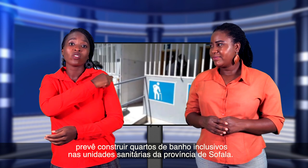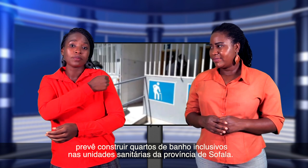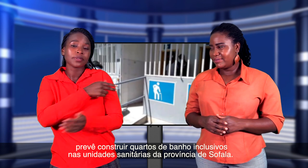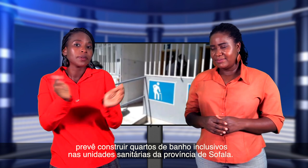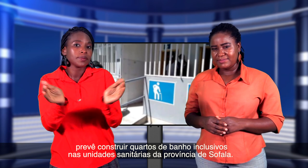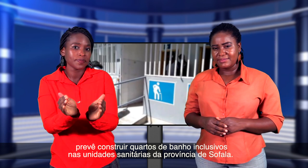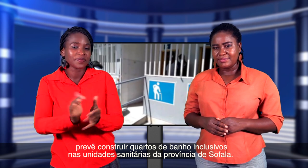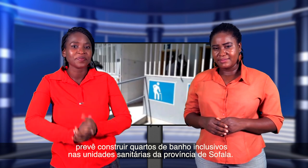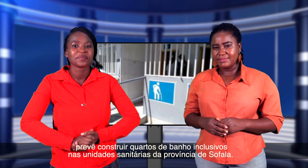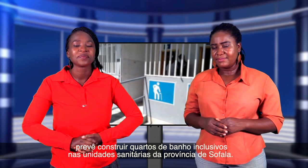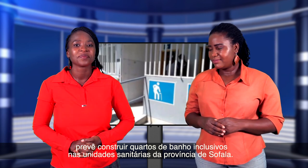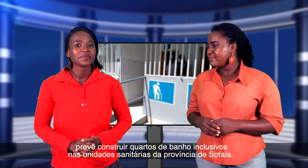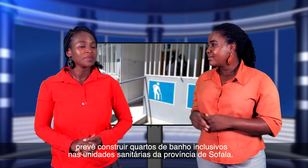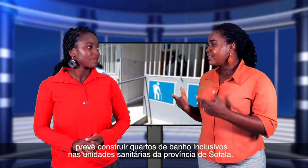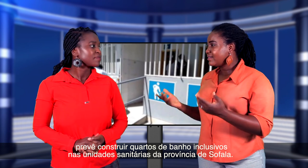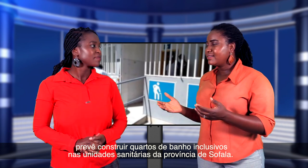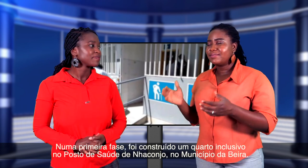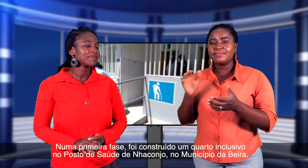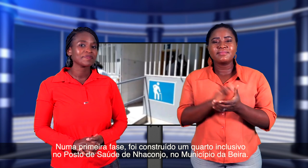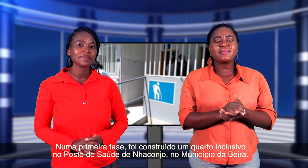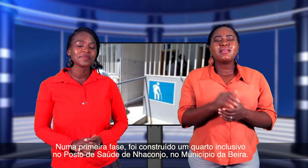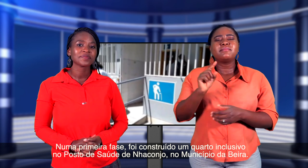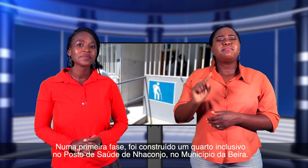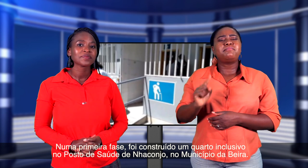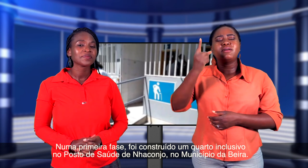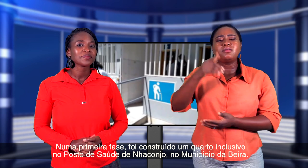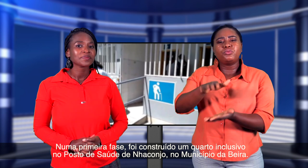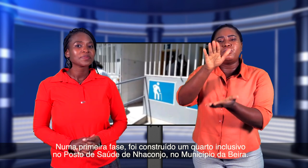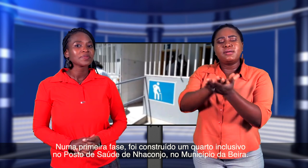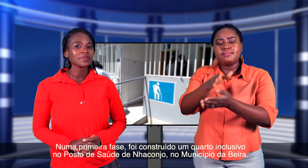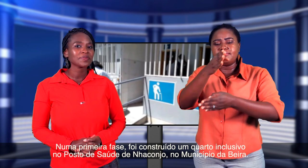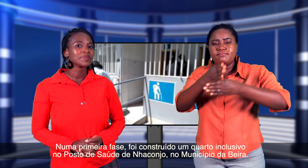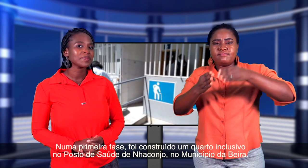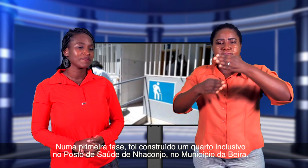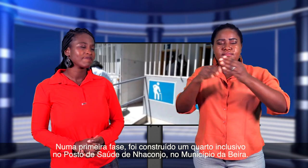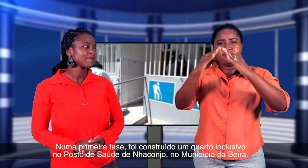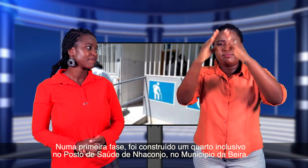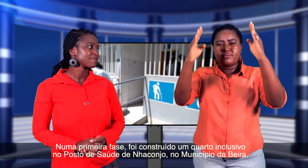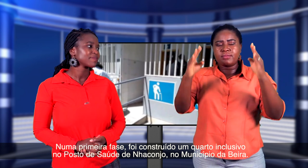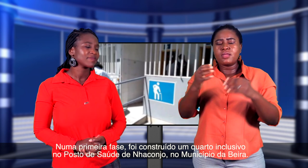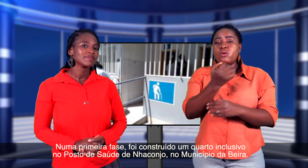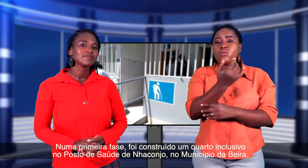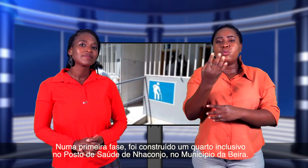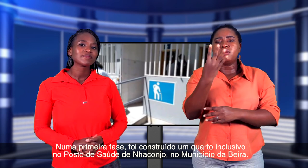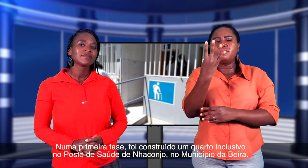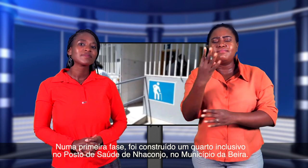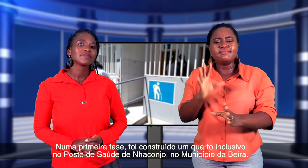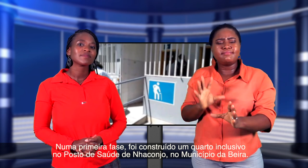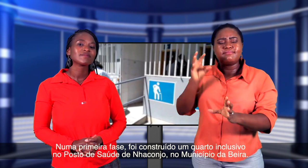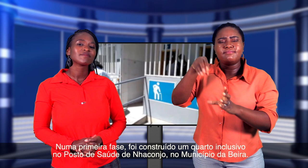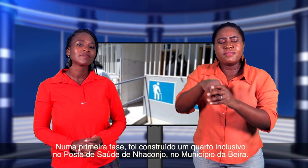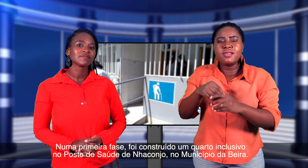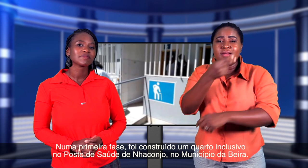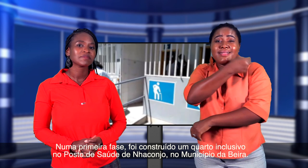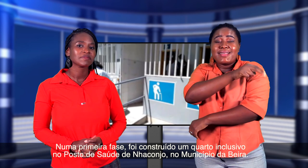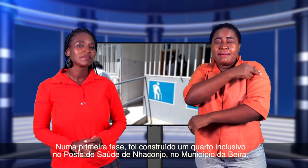unidades sanitárias da província de Sofala. Uma primeira fase foi construído um quarto inclusivo